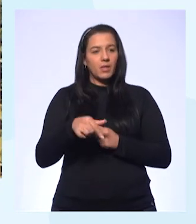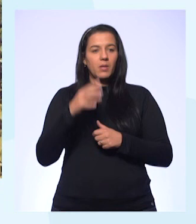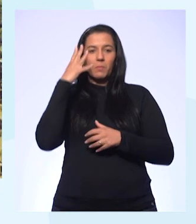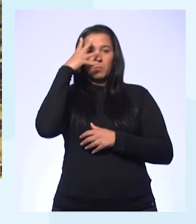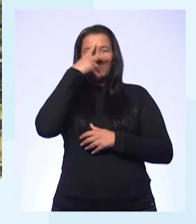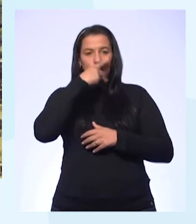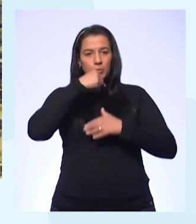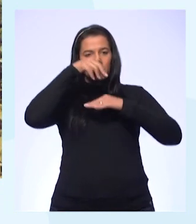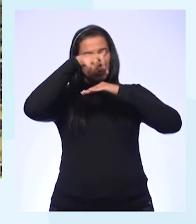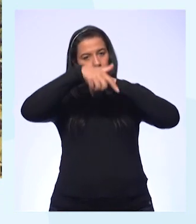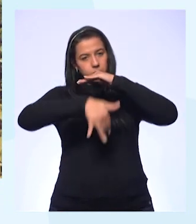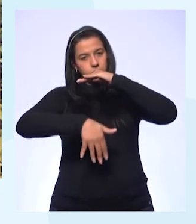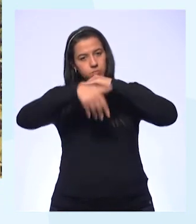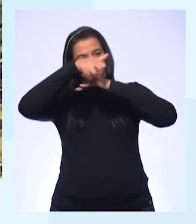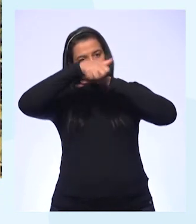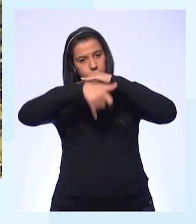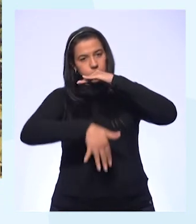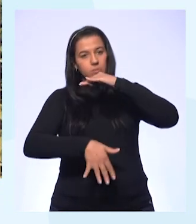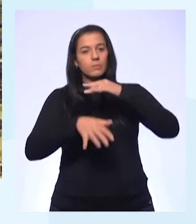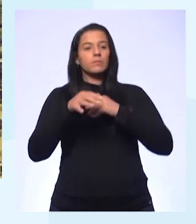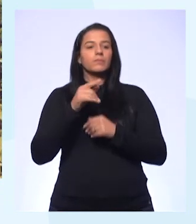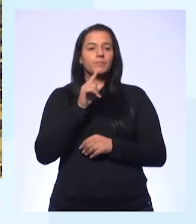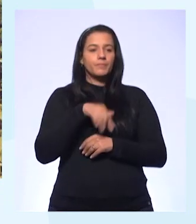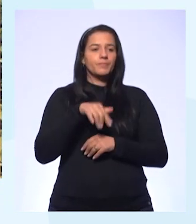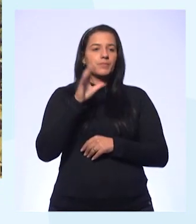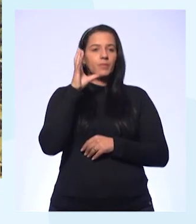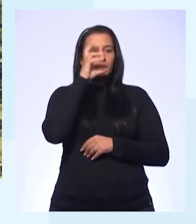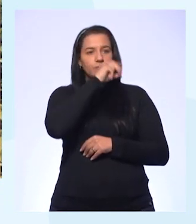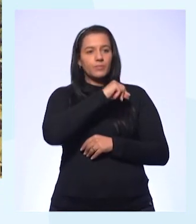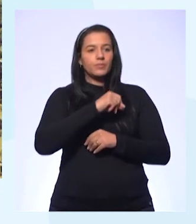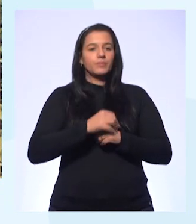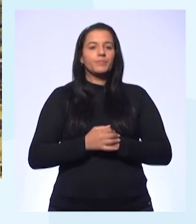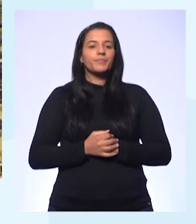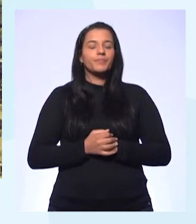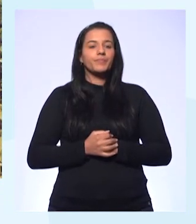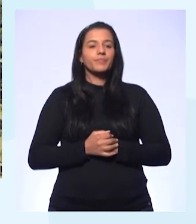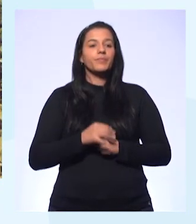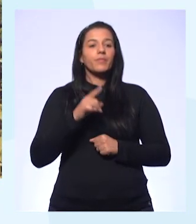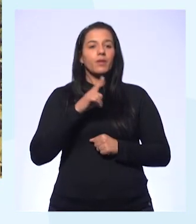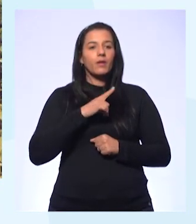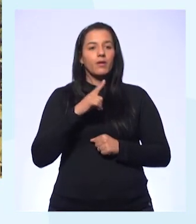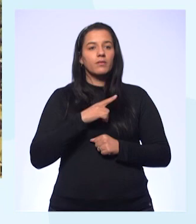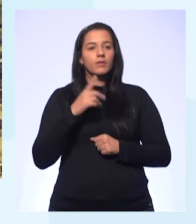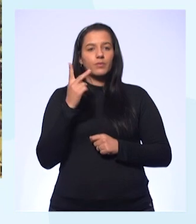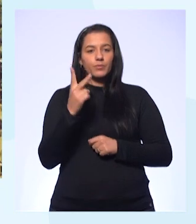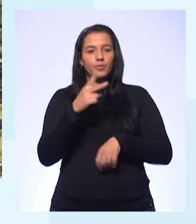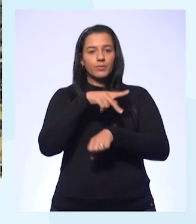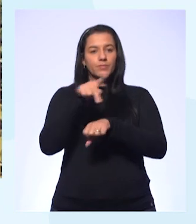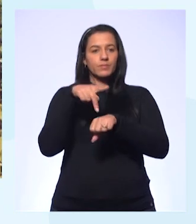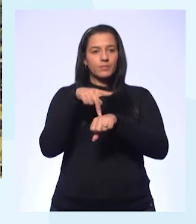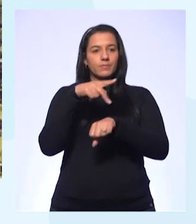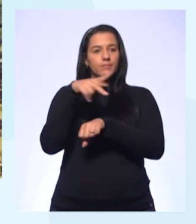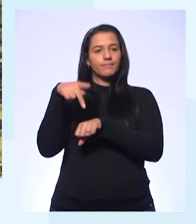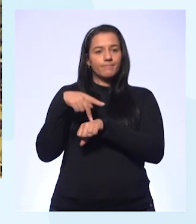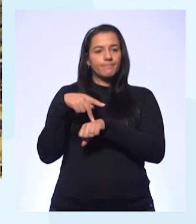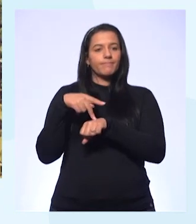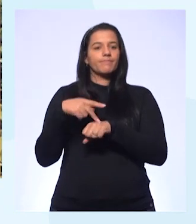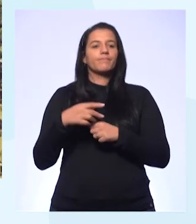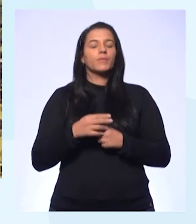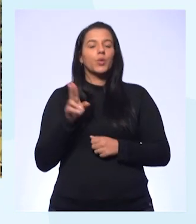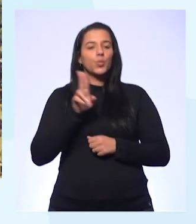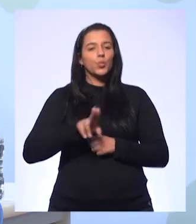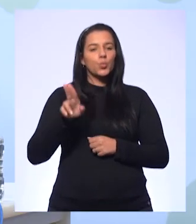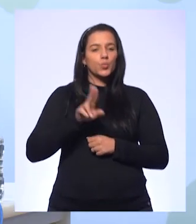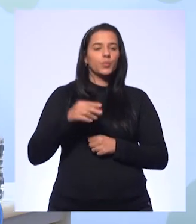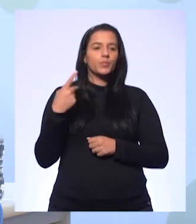aí. Tá? Então ele está entre o Zambeze, né, também tem lá a Zâmbia e o Zimbábue que usufrui dessas águas.